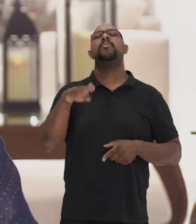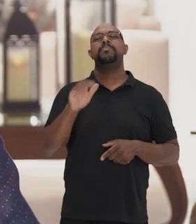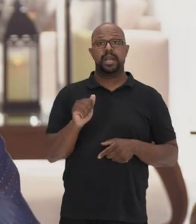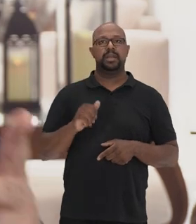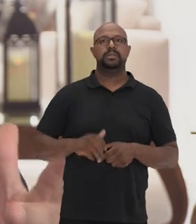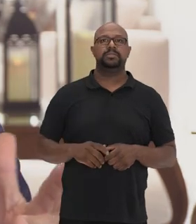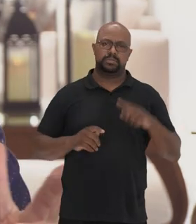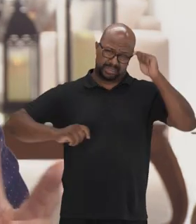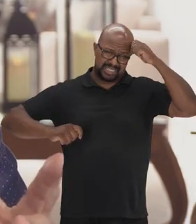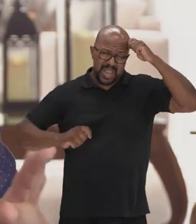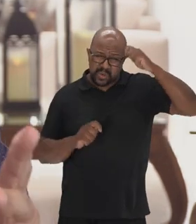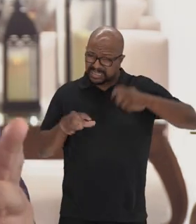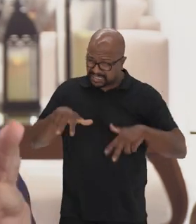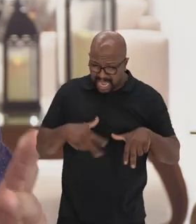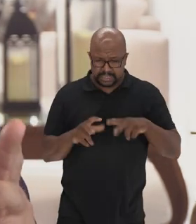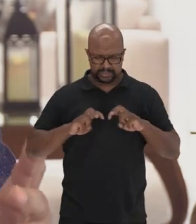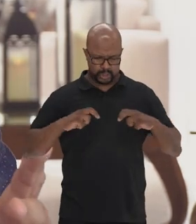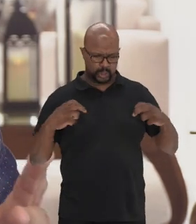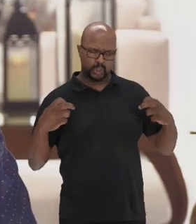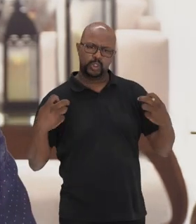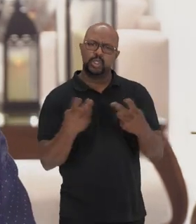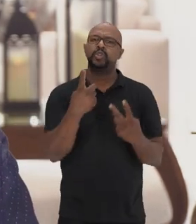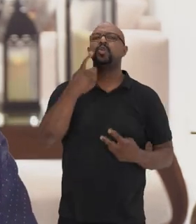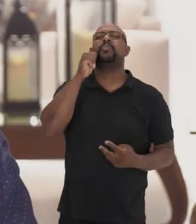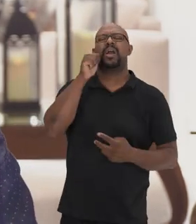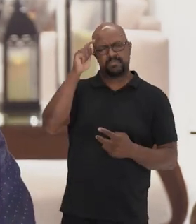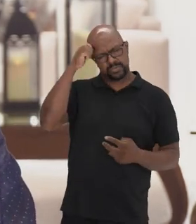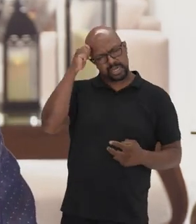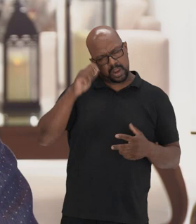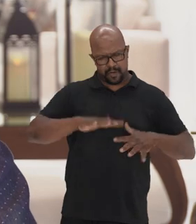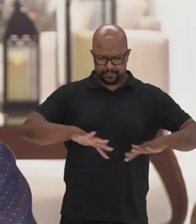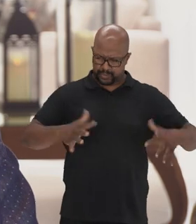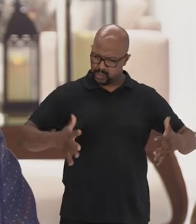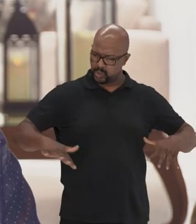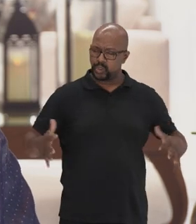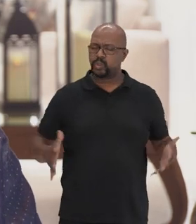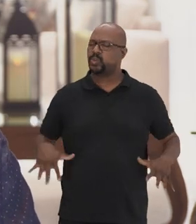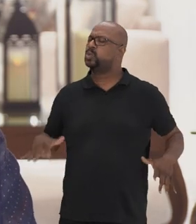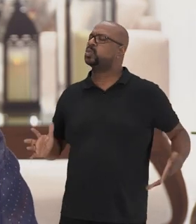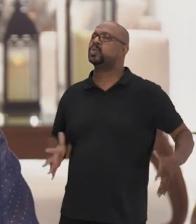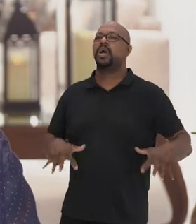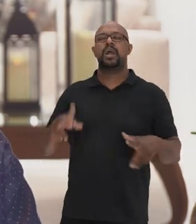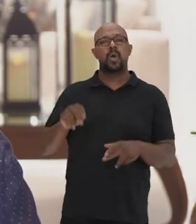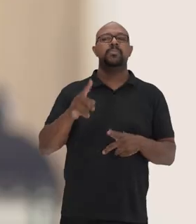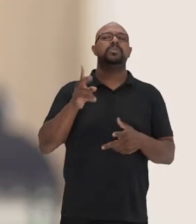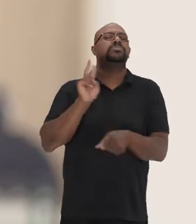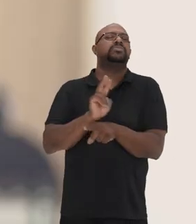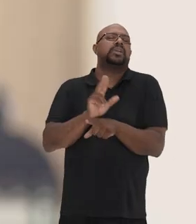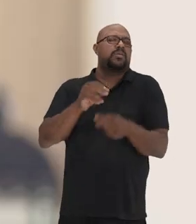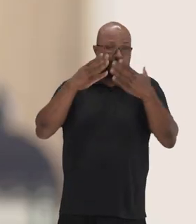negros que dançam fazem uma roda em torno de uma mulata com o vestido de longa calda como uma entidade